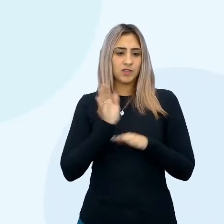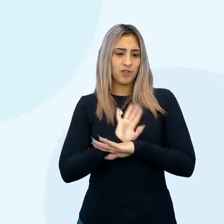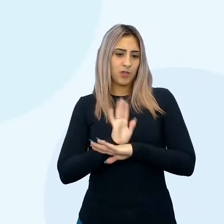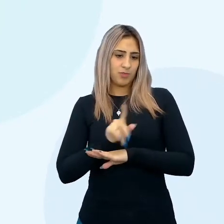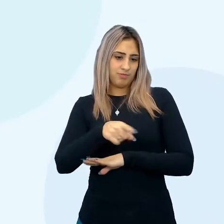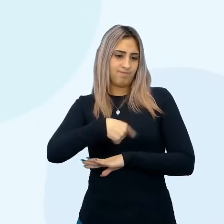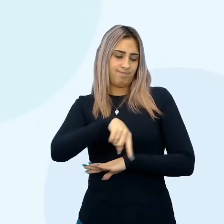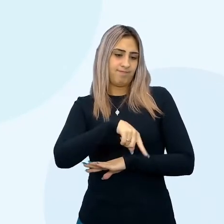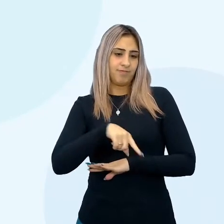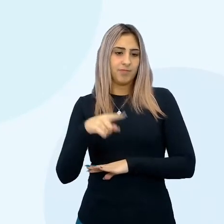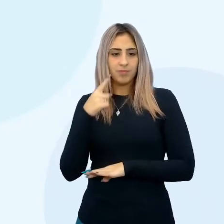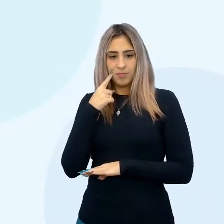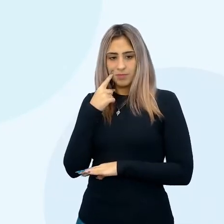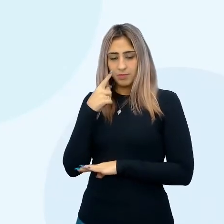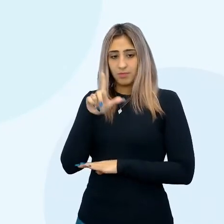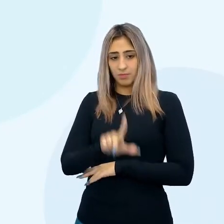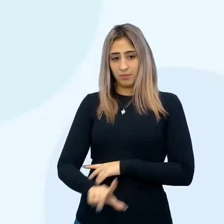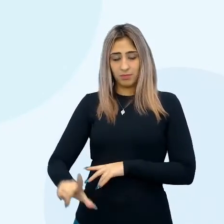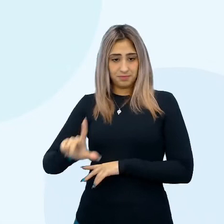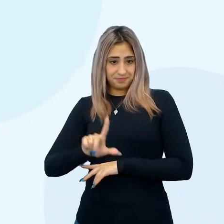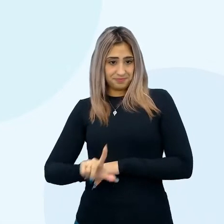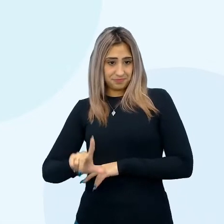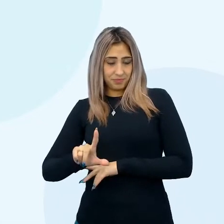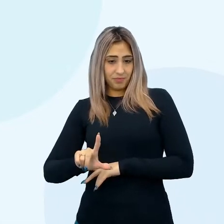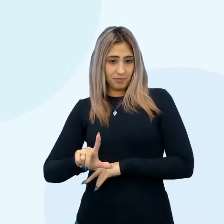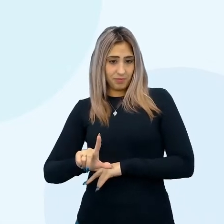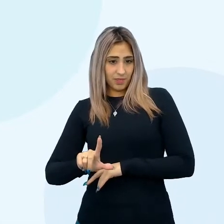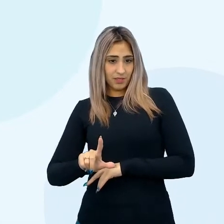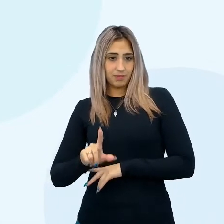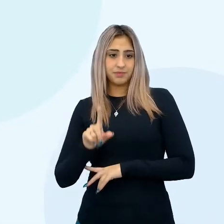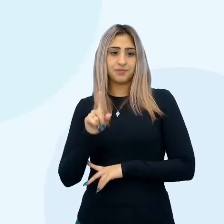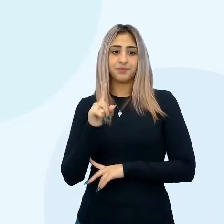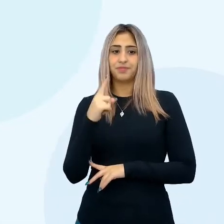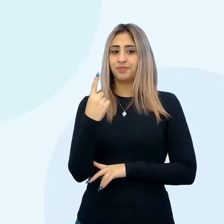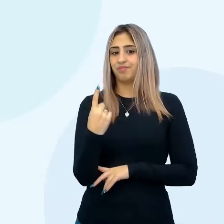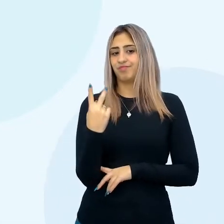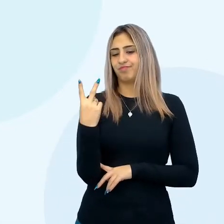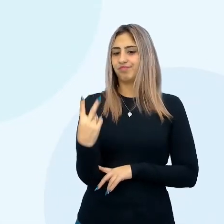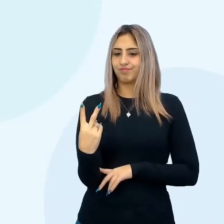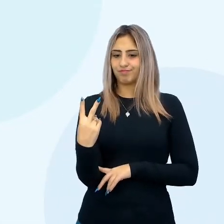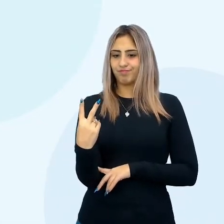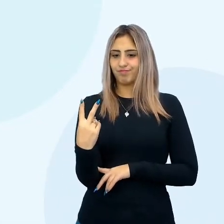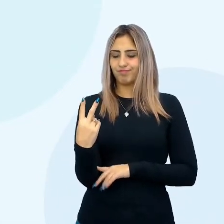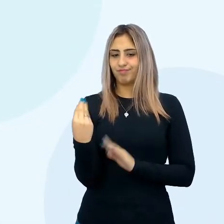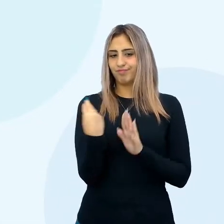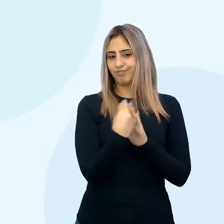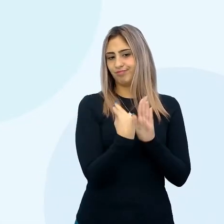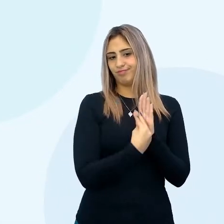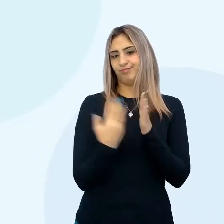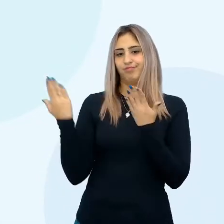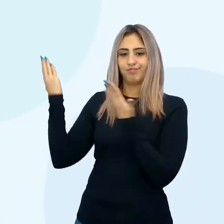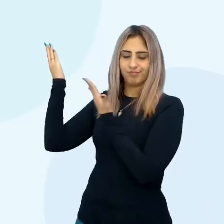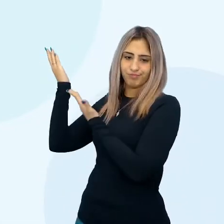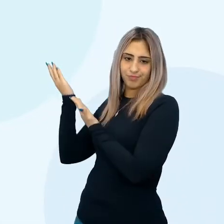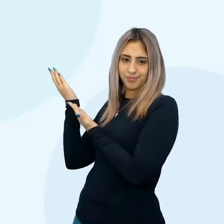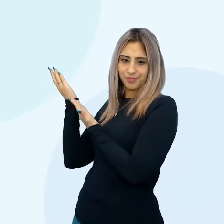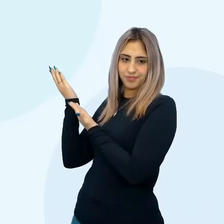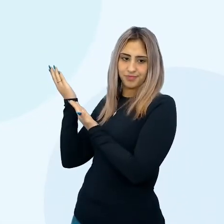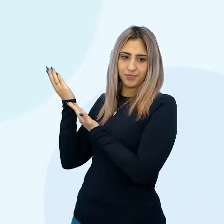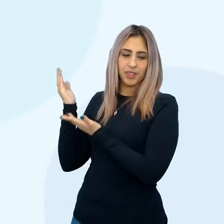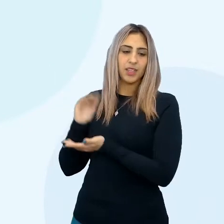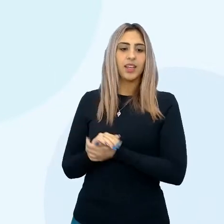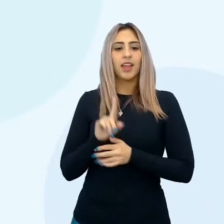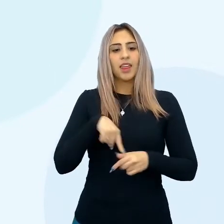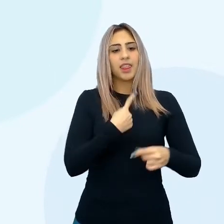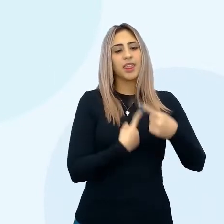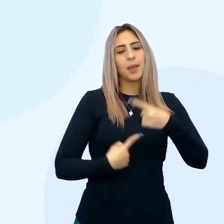2, ou seja, a literatura só vai aparecer em 12º colocado, junto com os demais. Então, é um outro